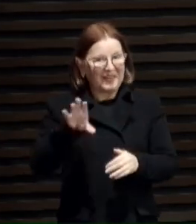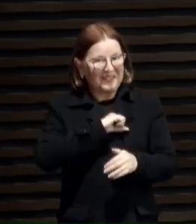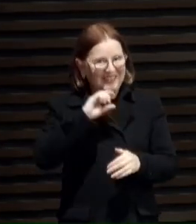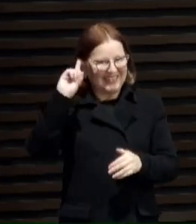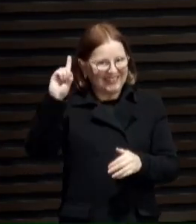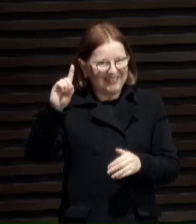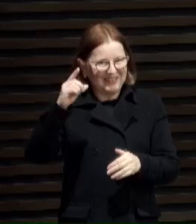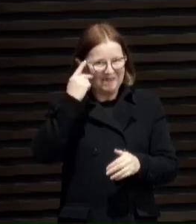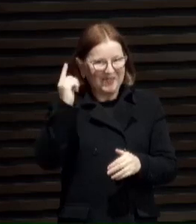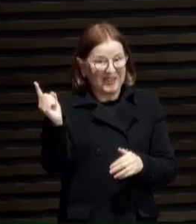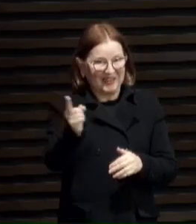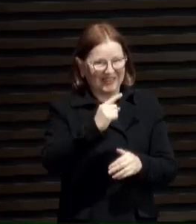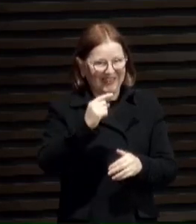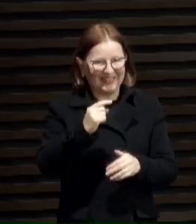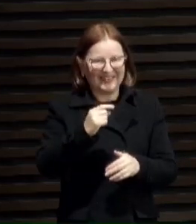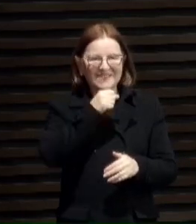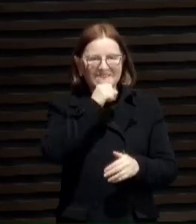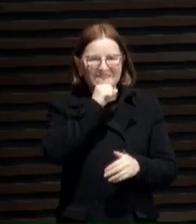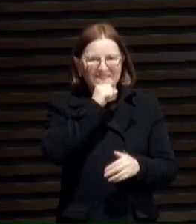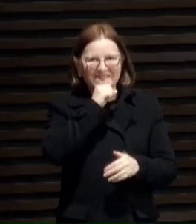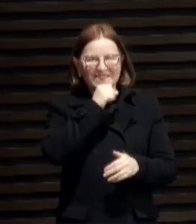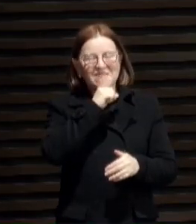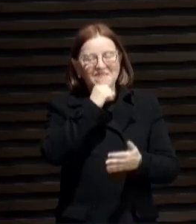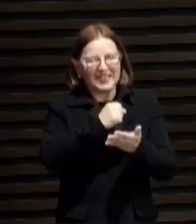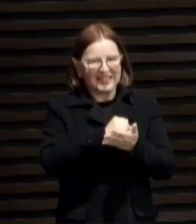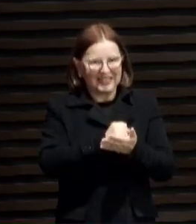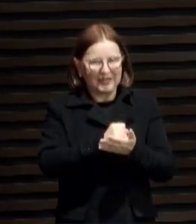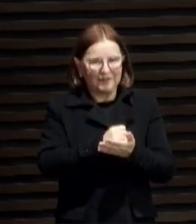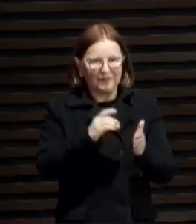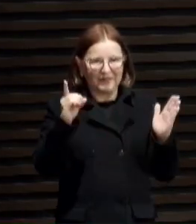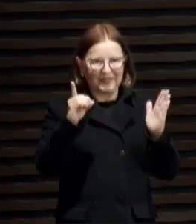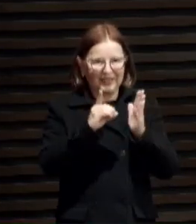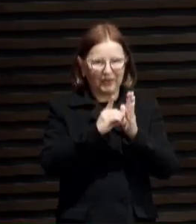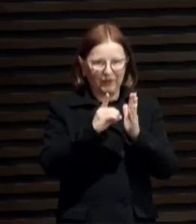Deus conosco, lá no Velho Testamento, está em Deuteronômio, capítulo 7,